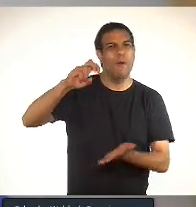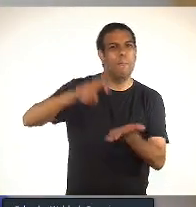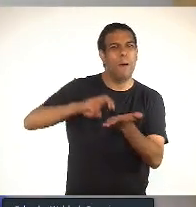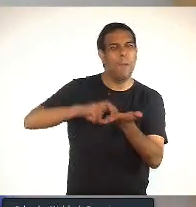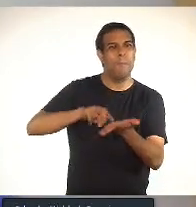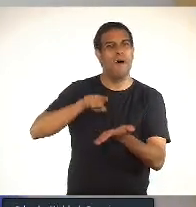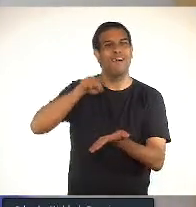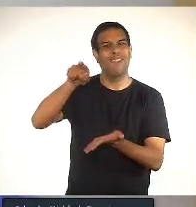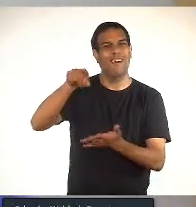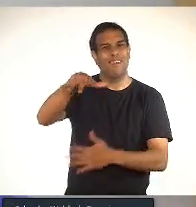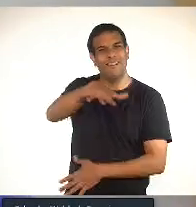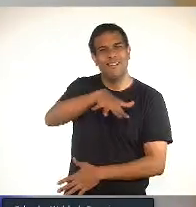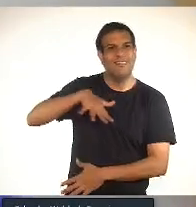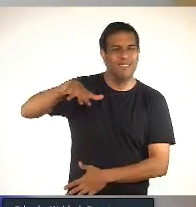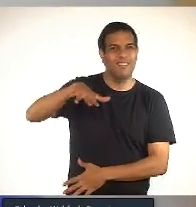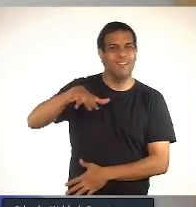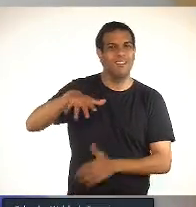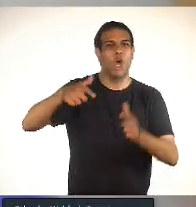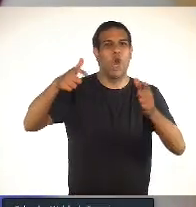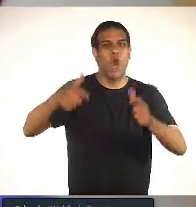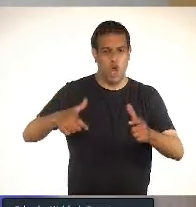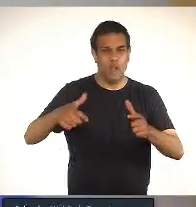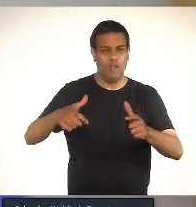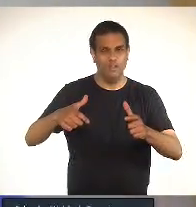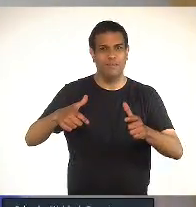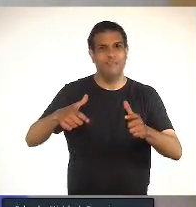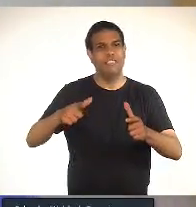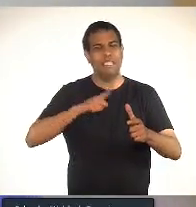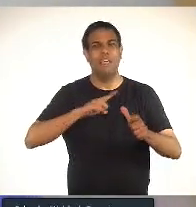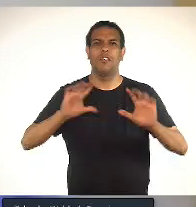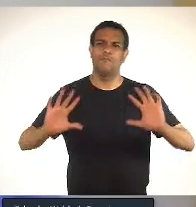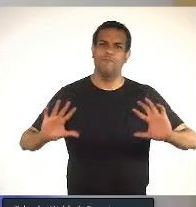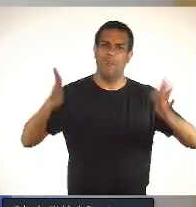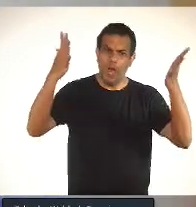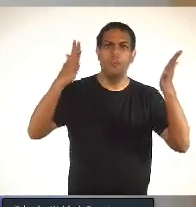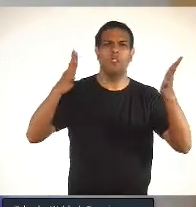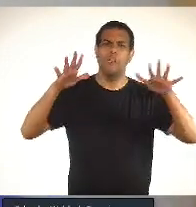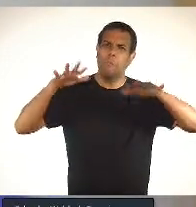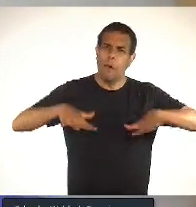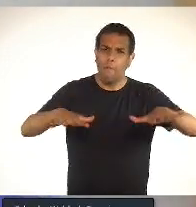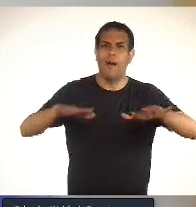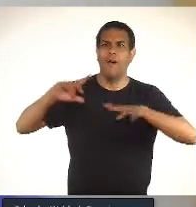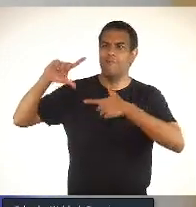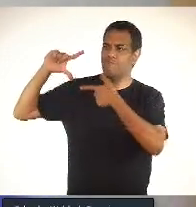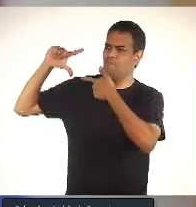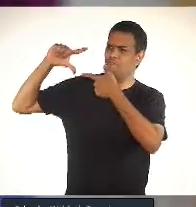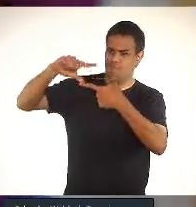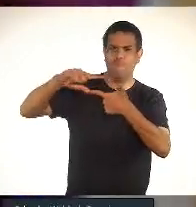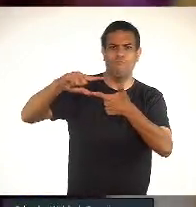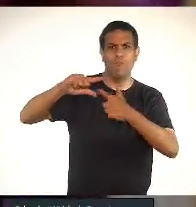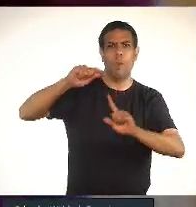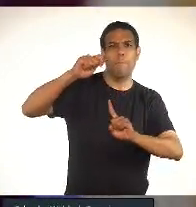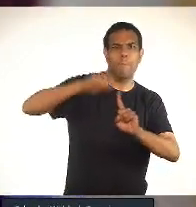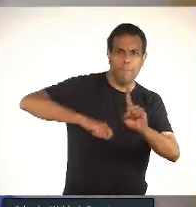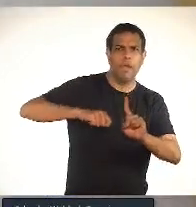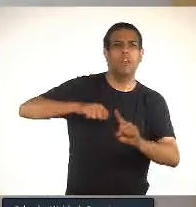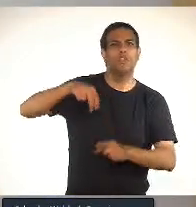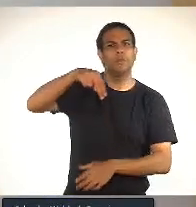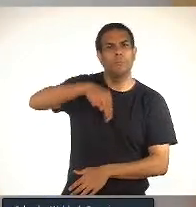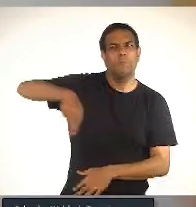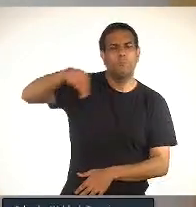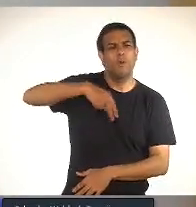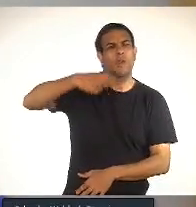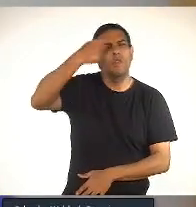do busto de Zumbi, na Avenida Presidente Vargas, mais uma manifestação tradicional do mês e do Dia da Consciência